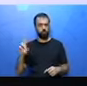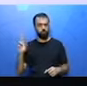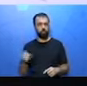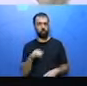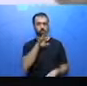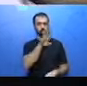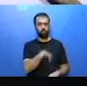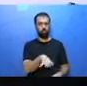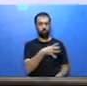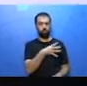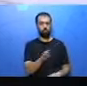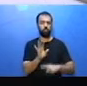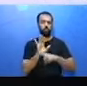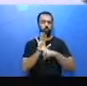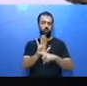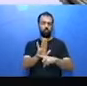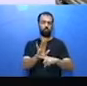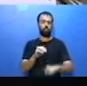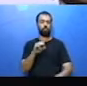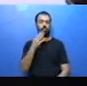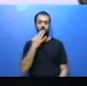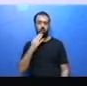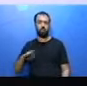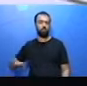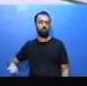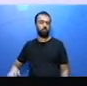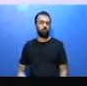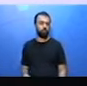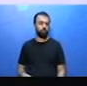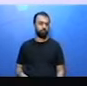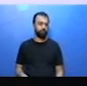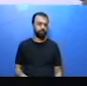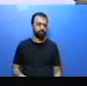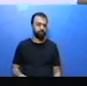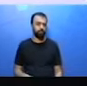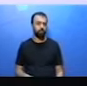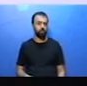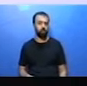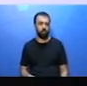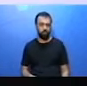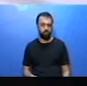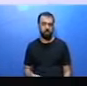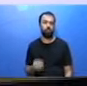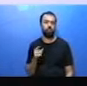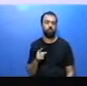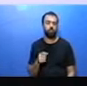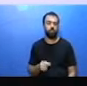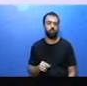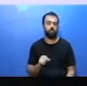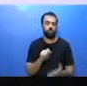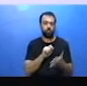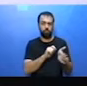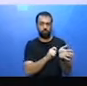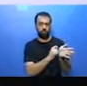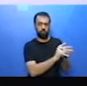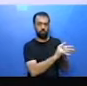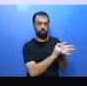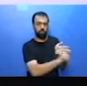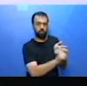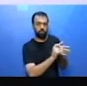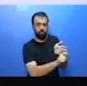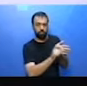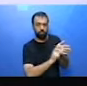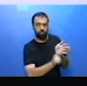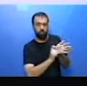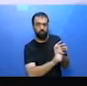explorando esse quadro numérico eu faço pistas visuais na quantidade de números que me é pedido tá